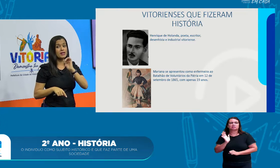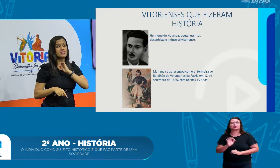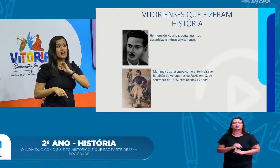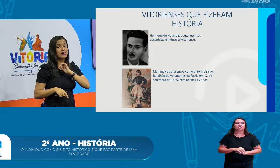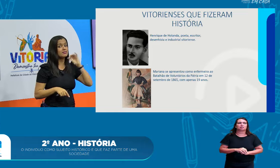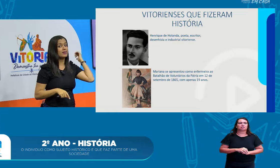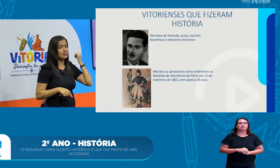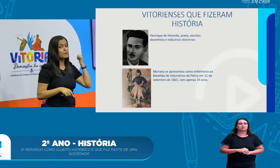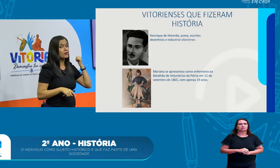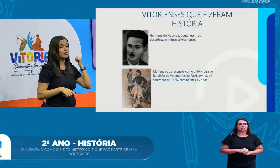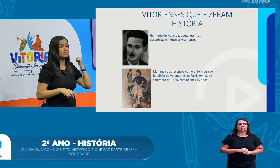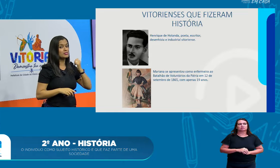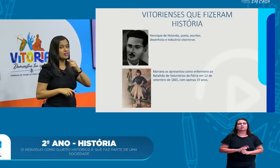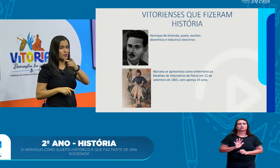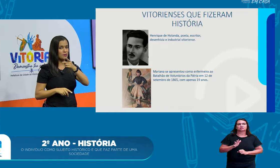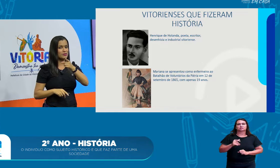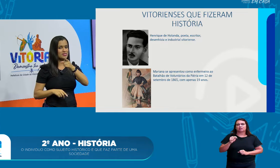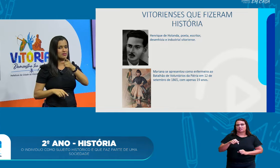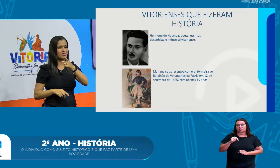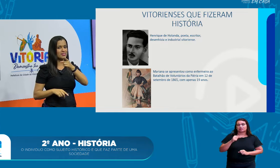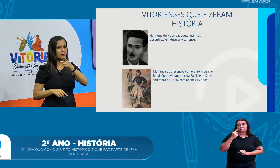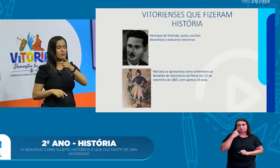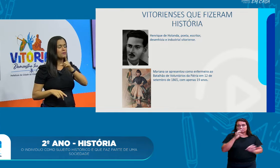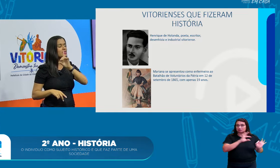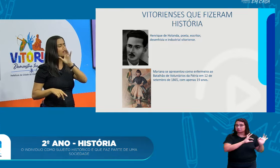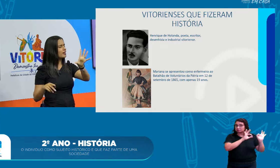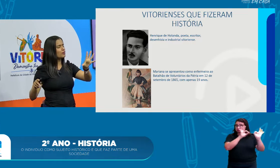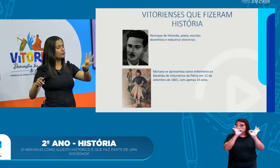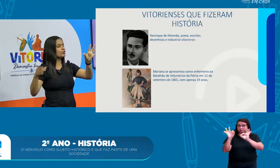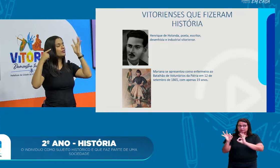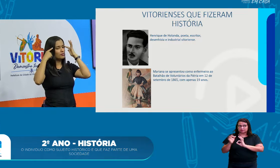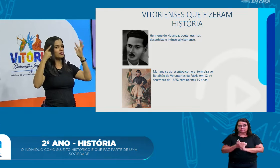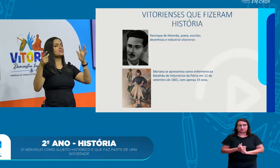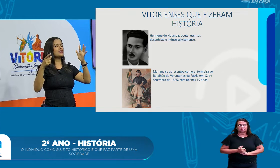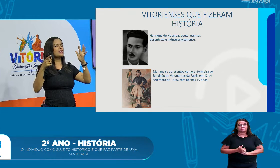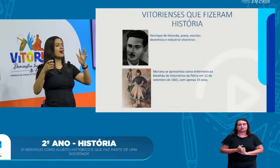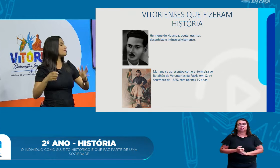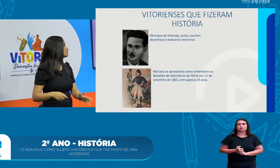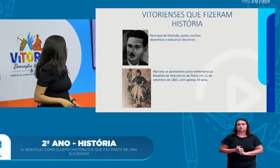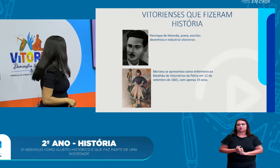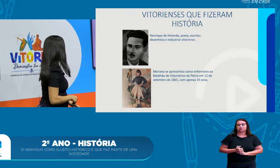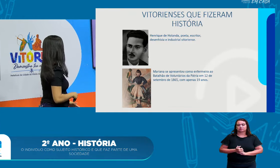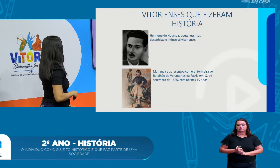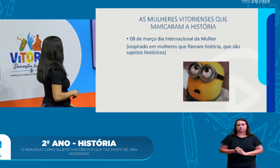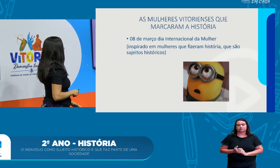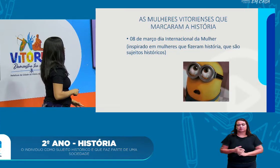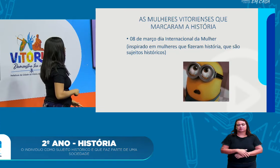eu vou passar daqui a pouco aqui na nossa aula para vocês verem, tá bom? Quem não viu, vai se ligar.